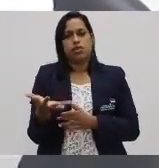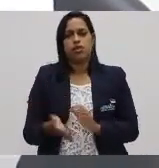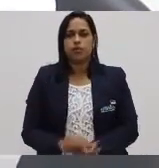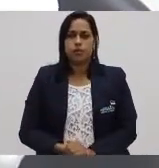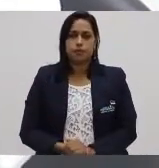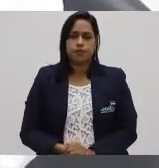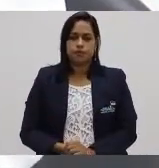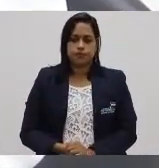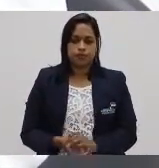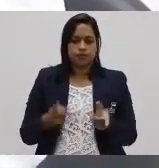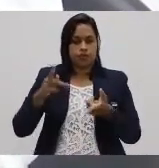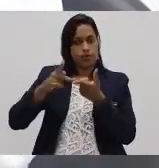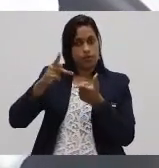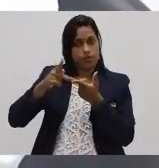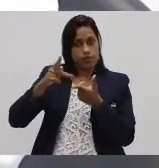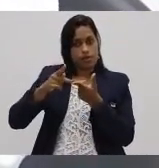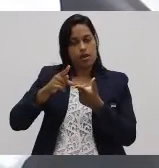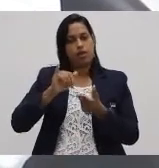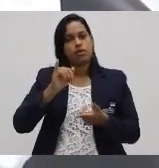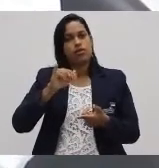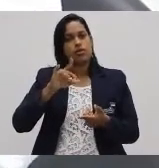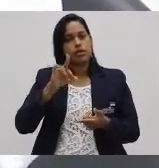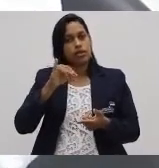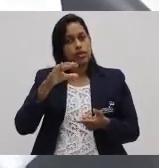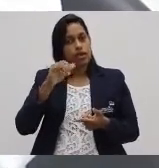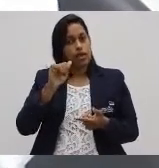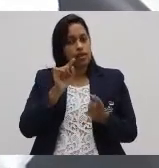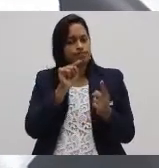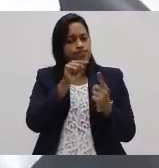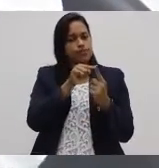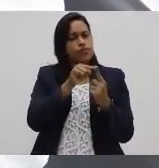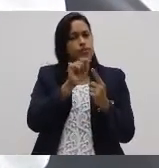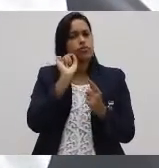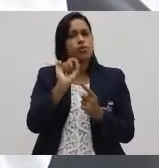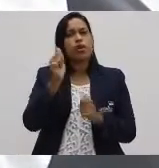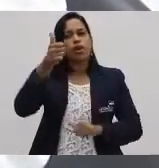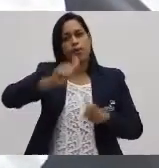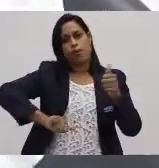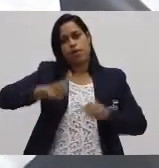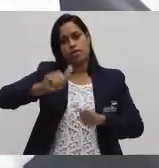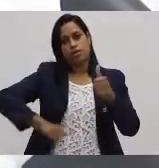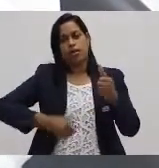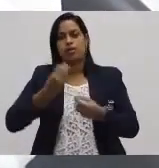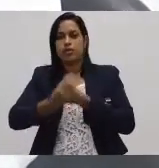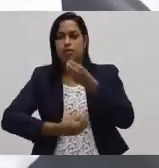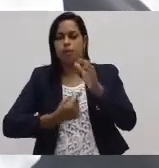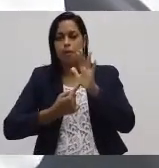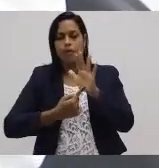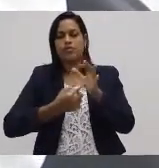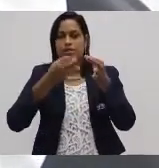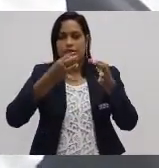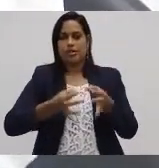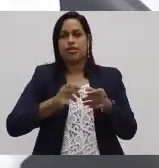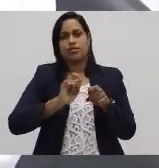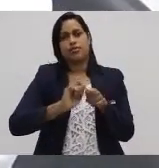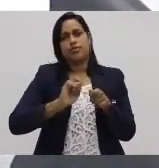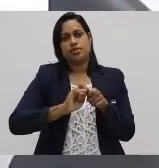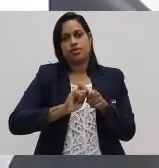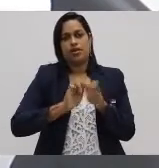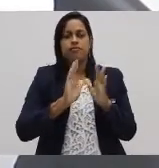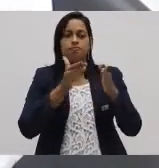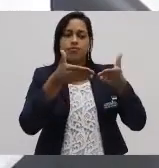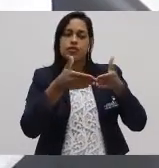Já os indicadores de qualidade, eles tratam da eficácia, da forma de fazer, da forma certa de fazer. Eles focam as medidas